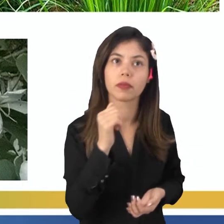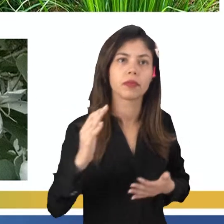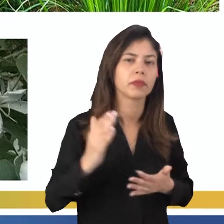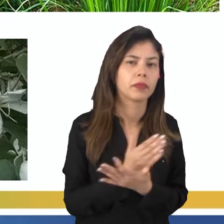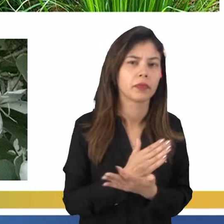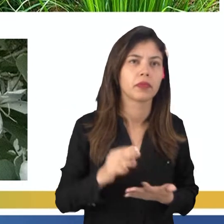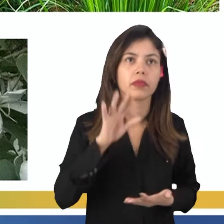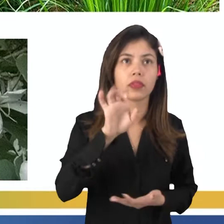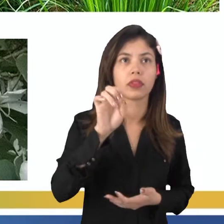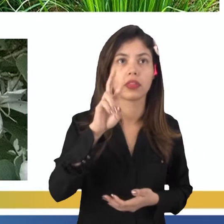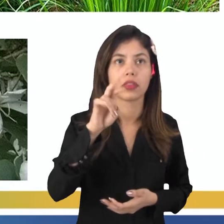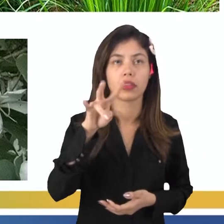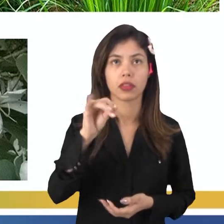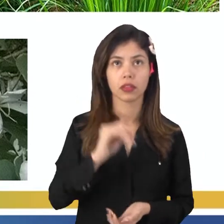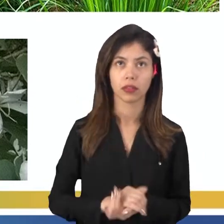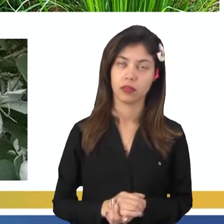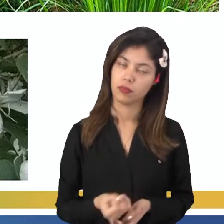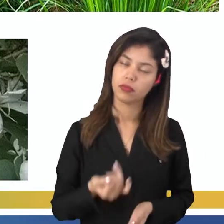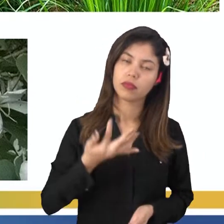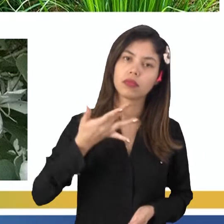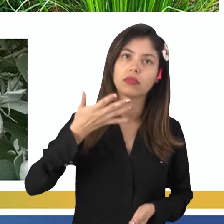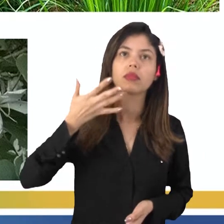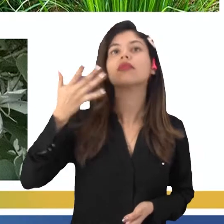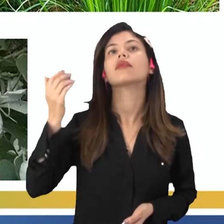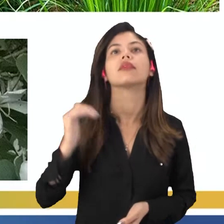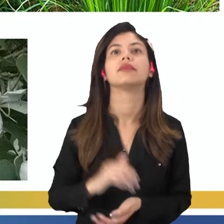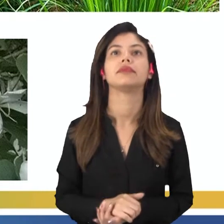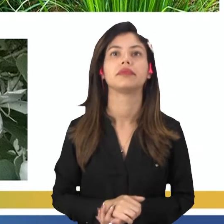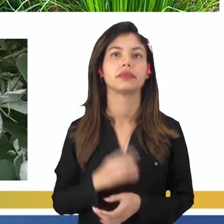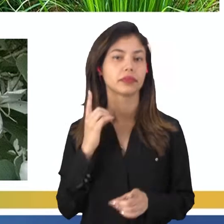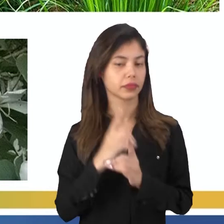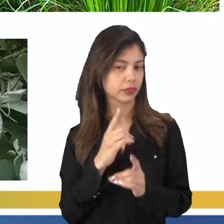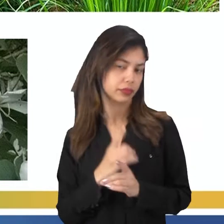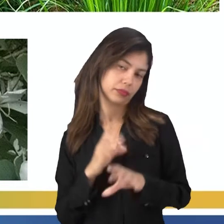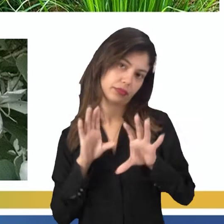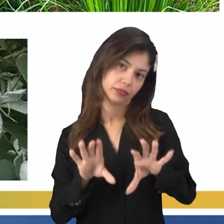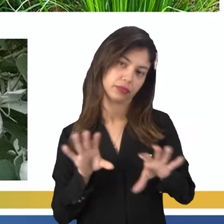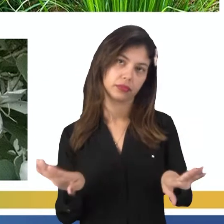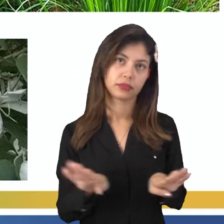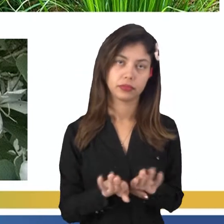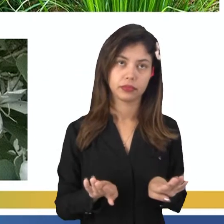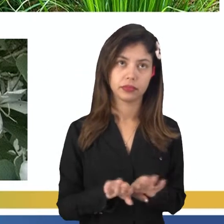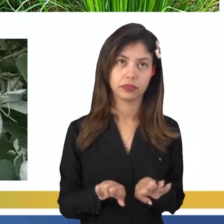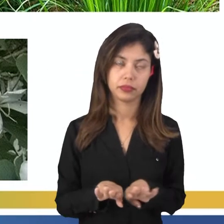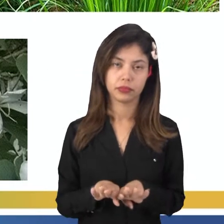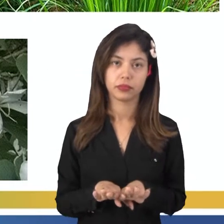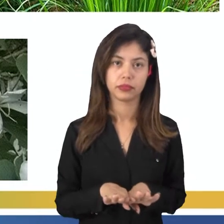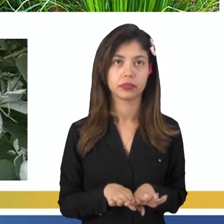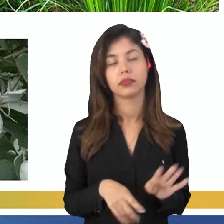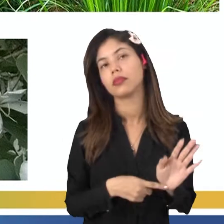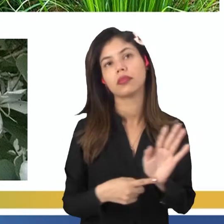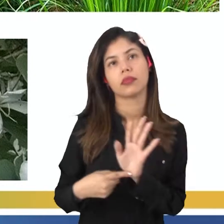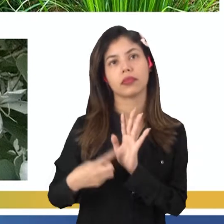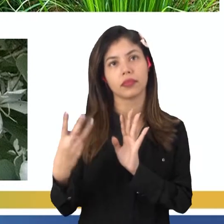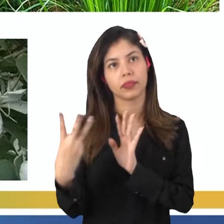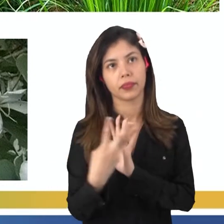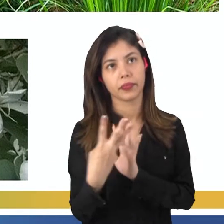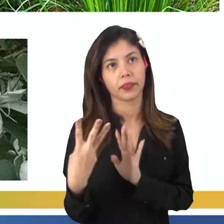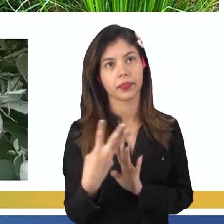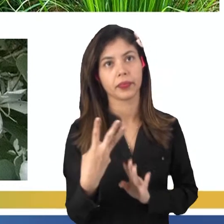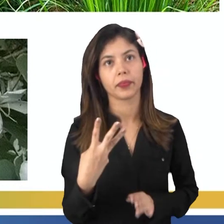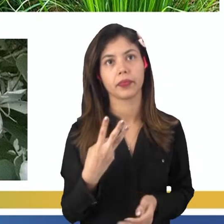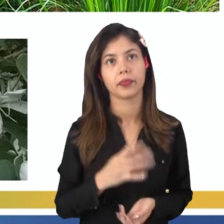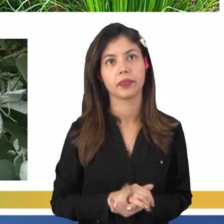medicinal de algumas ervas, algumas essências florestais que são encontrados nessa região também. E aí eu quero deixar aqui